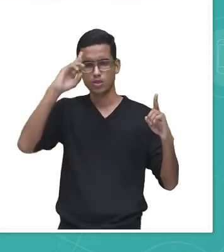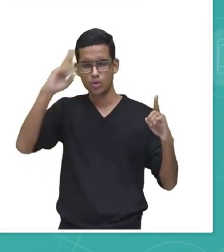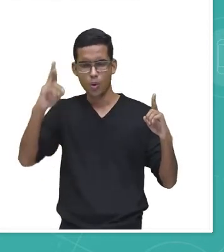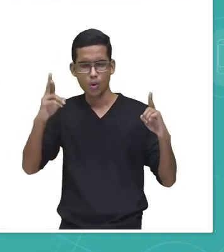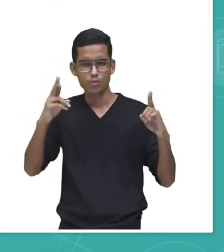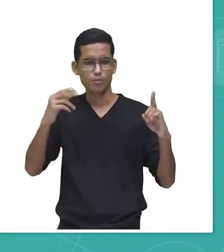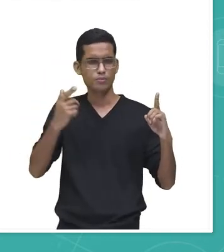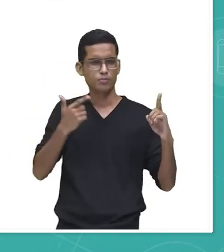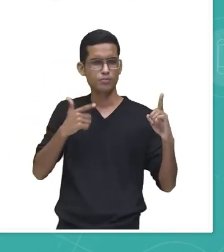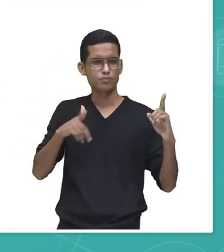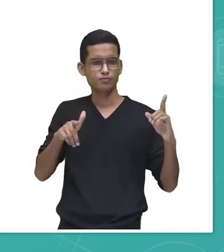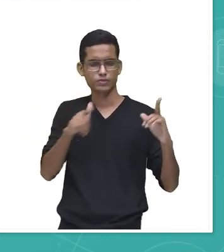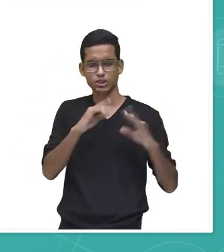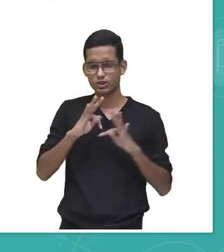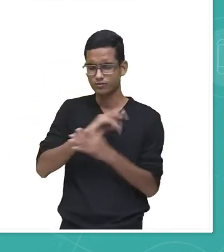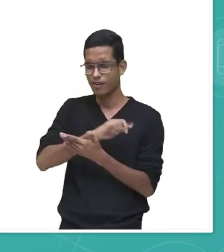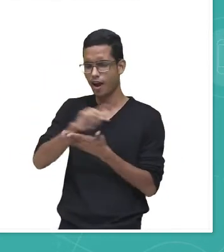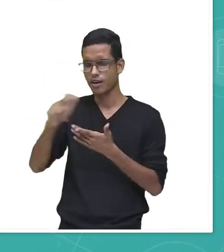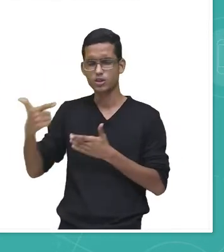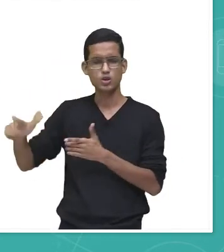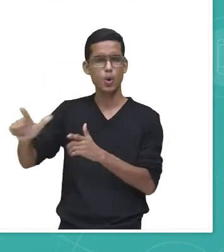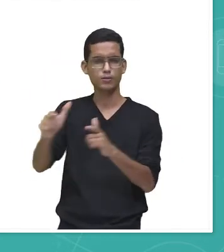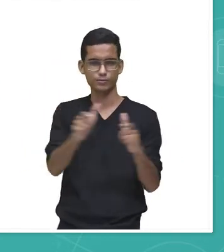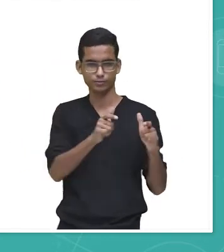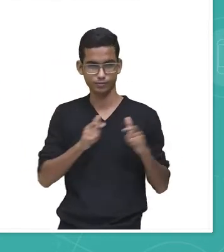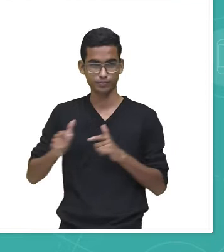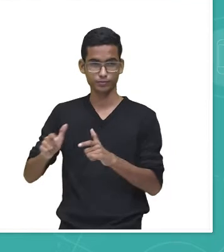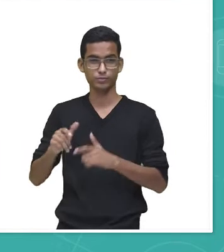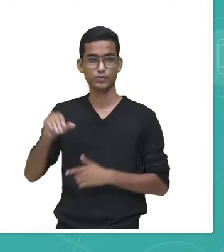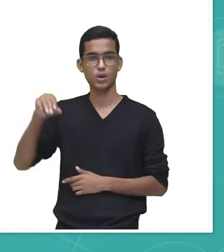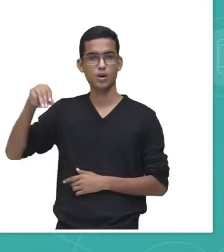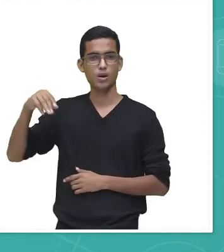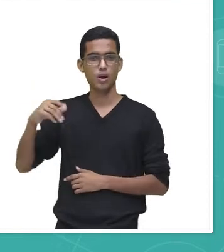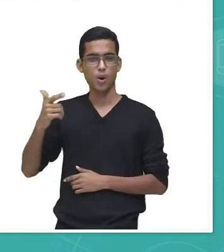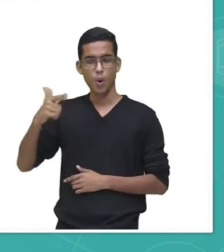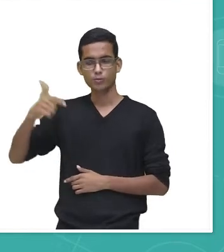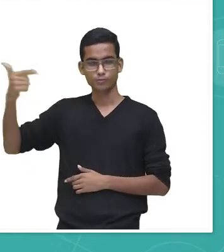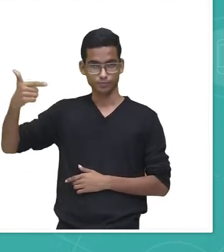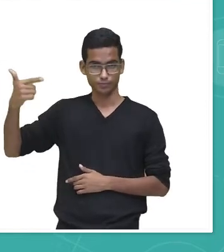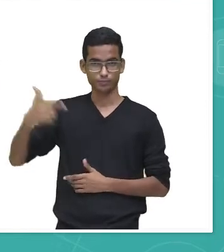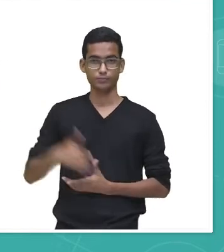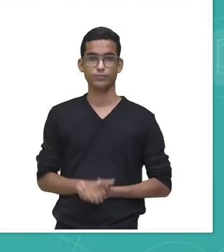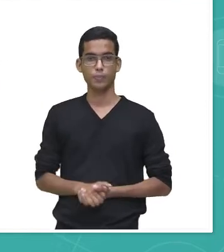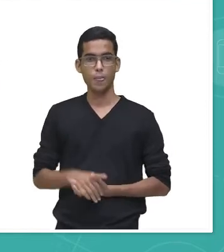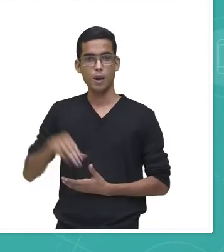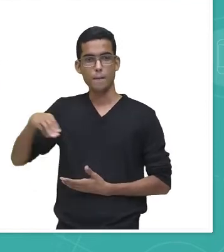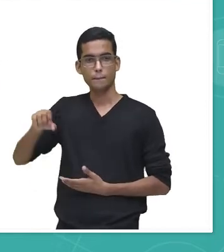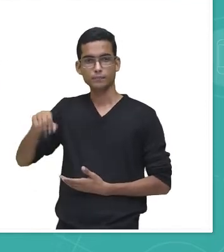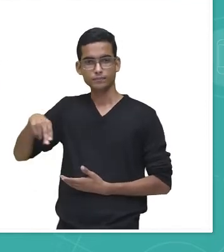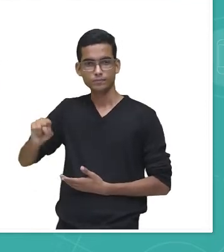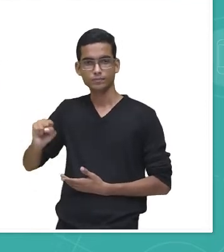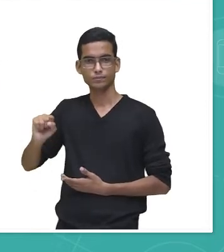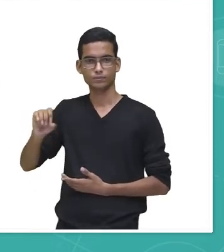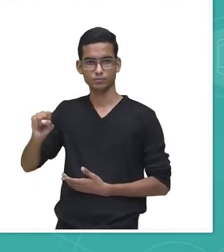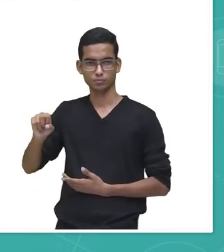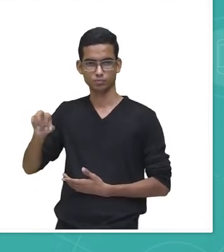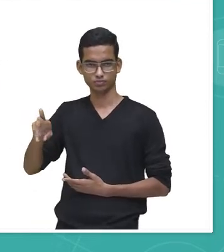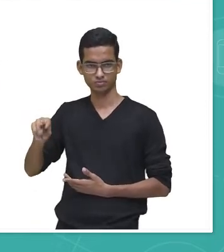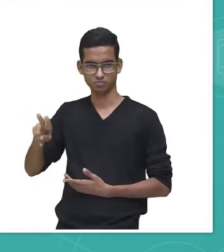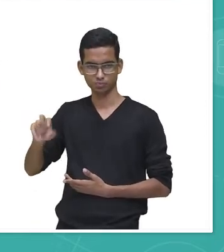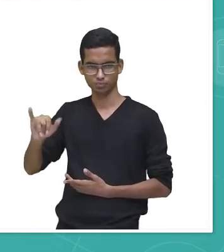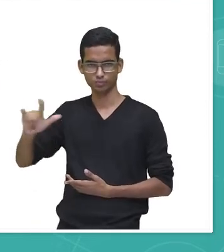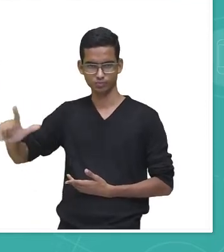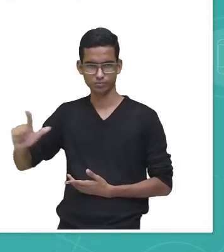servil, olha aí, terras divididas em lotes, aonde os servos camponeses podiam